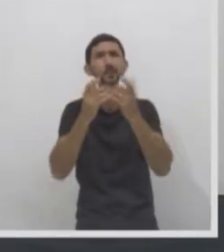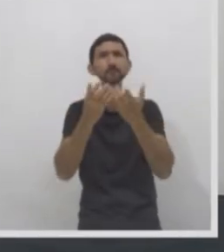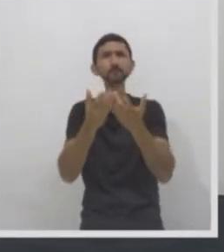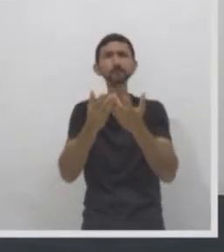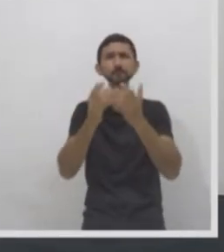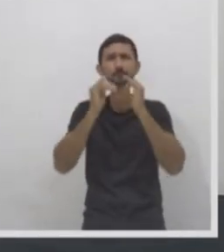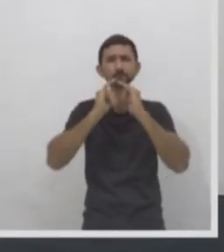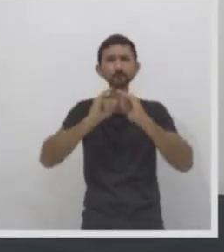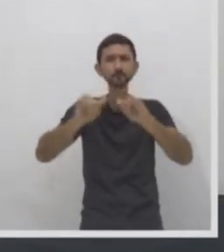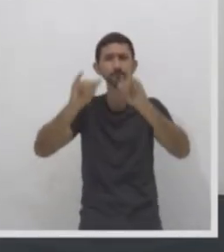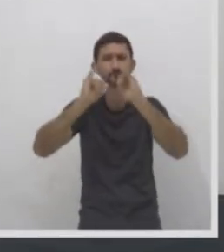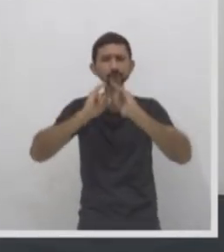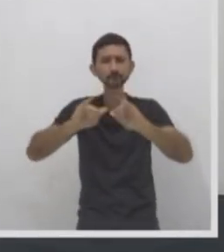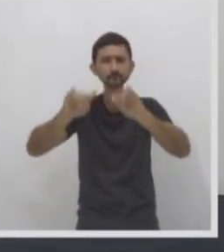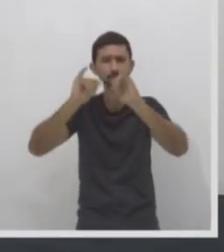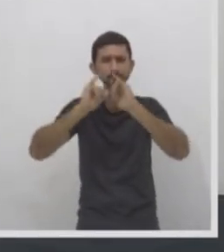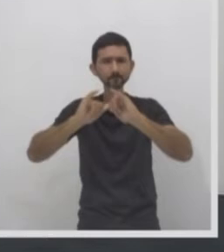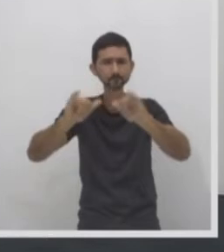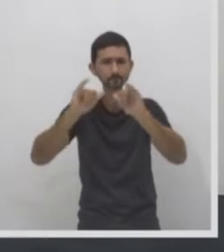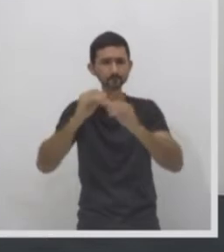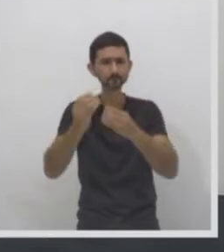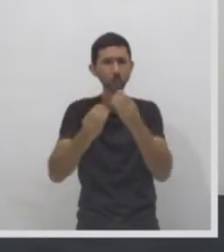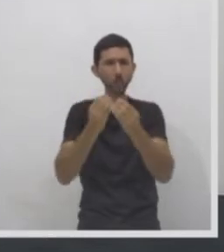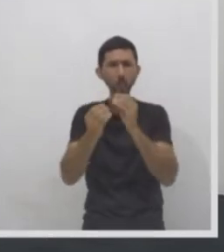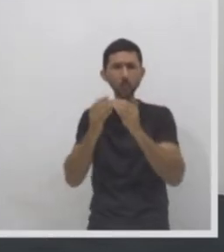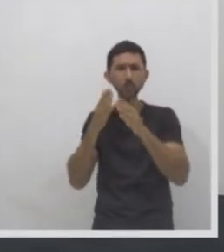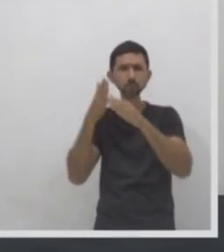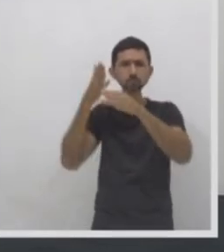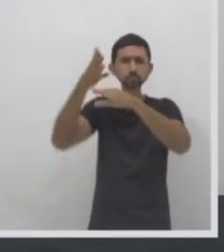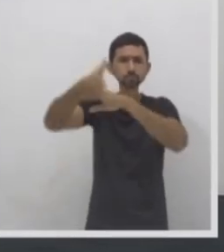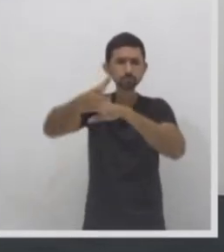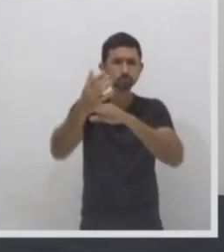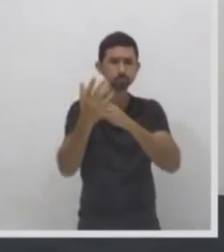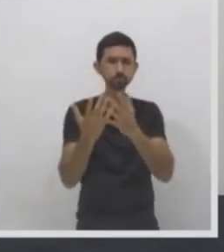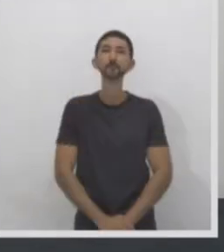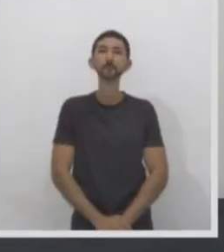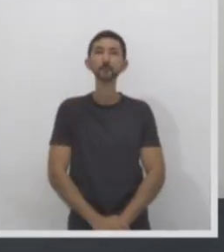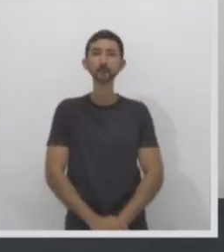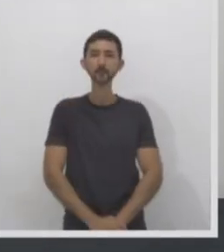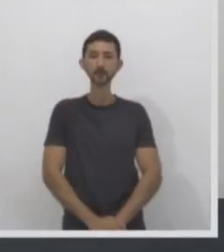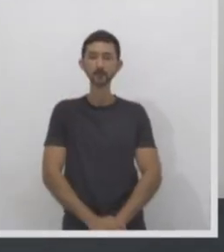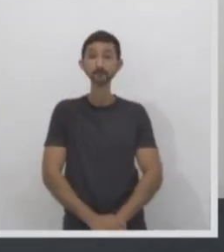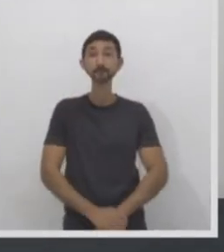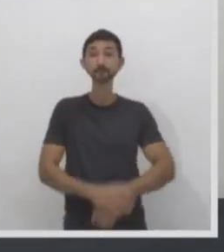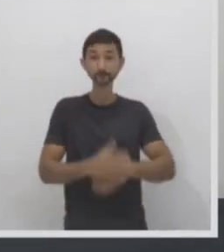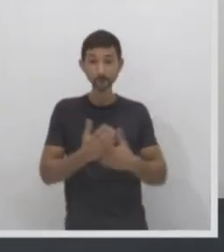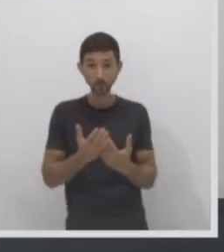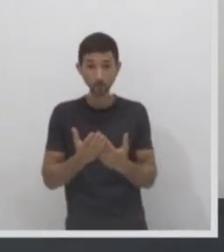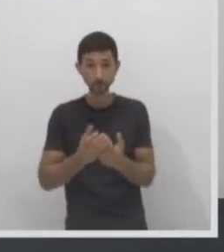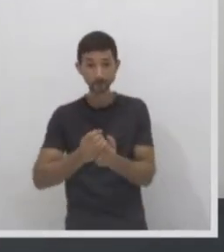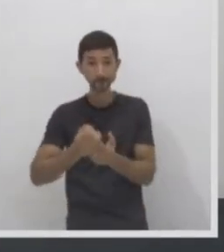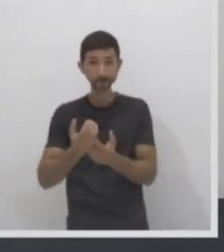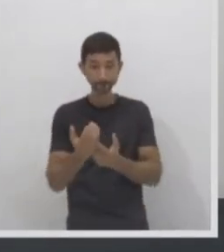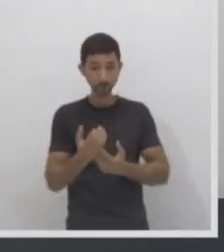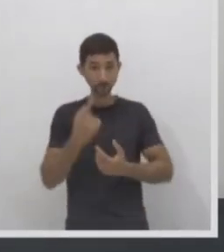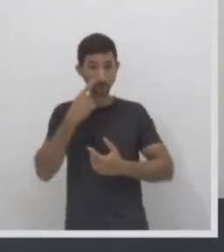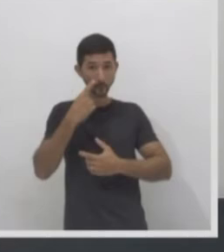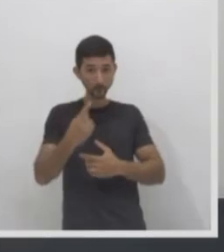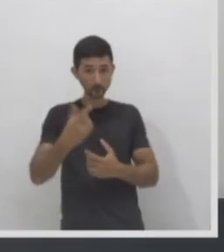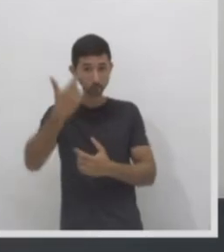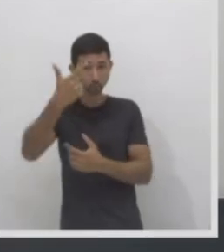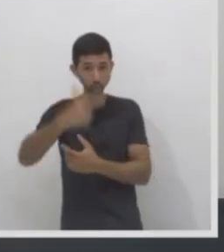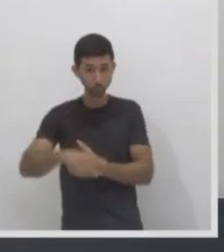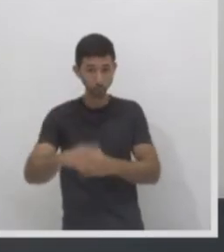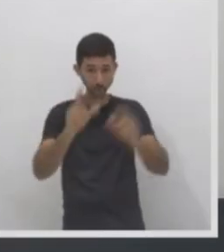e na melhor forma de alcançar aquele receptor. Bom, nós vamos retomar nesse